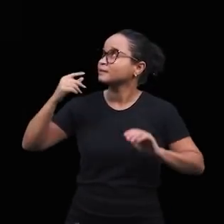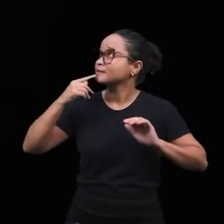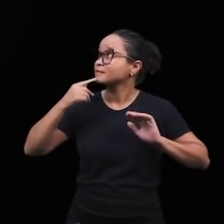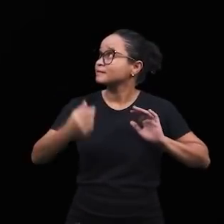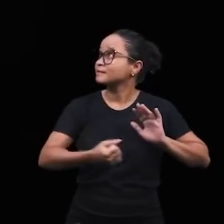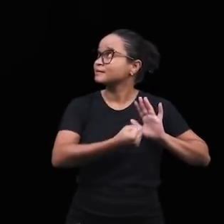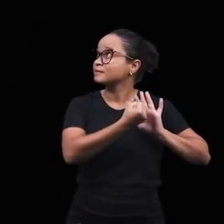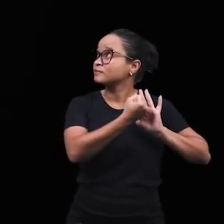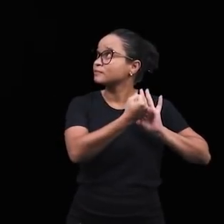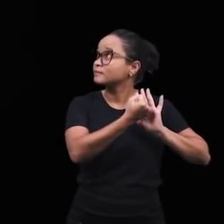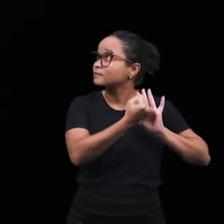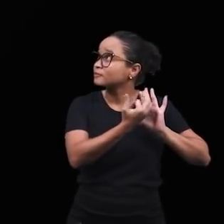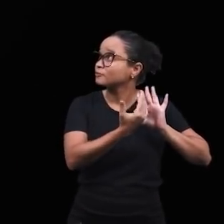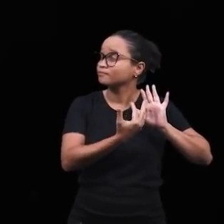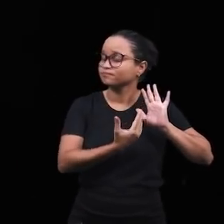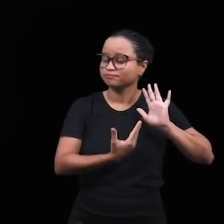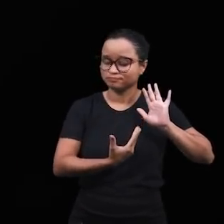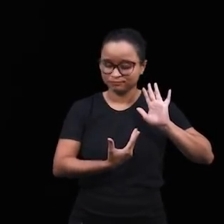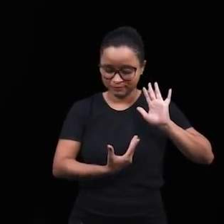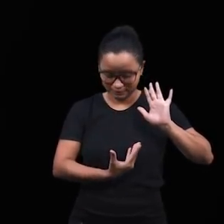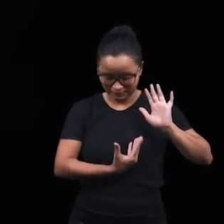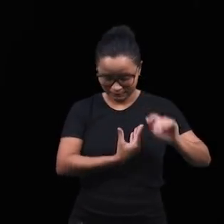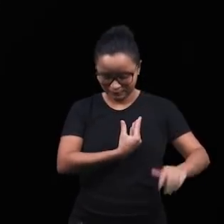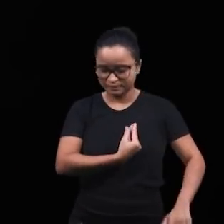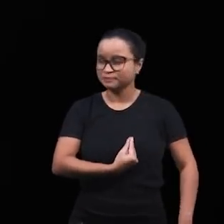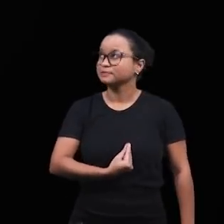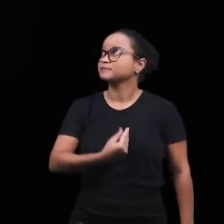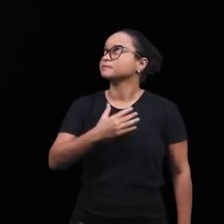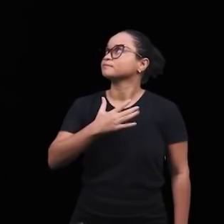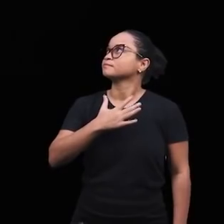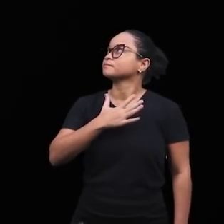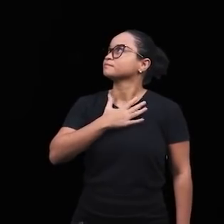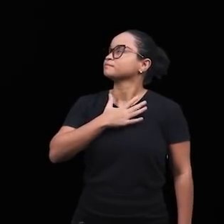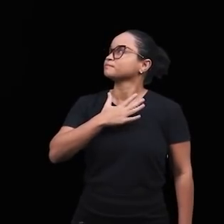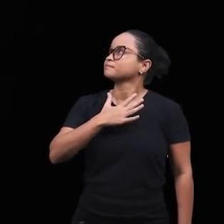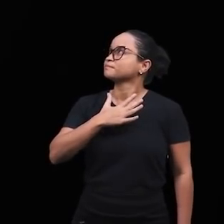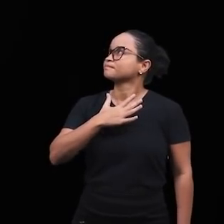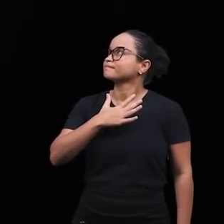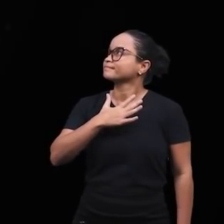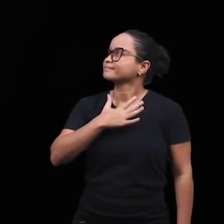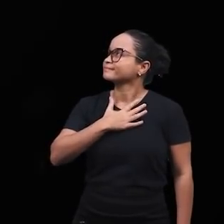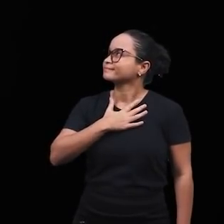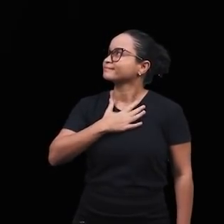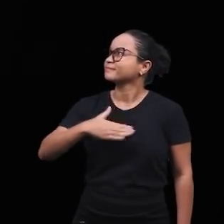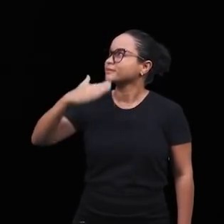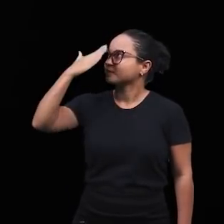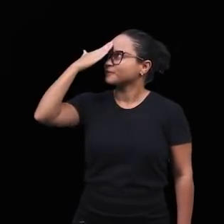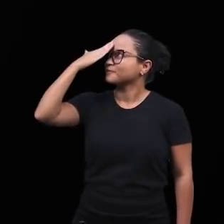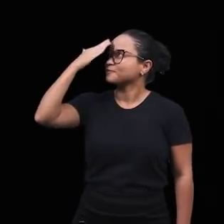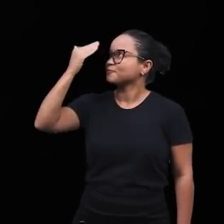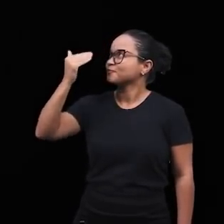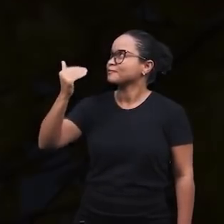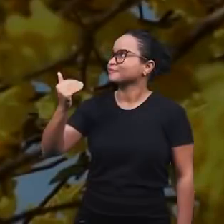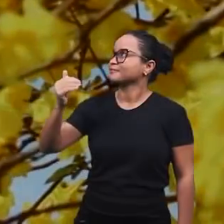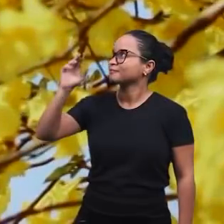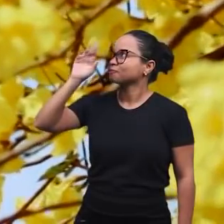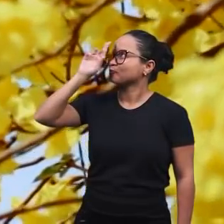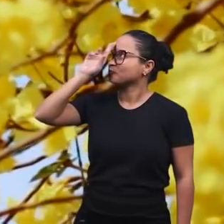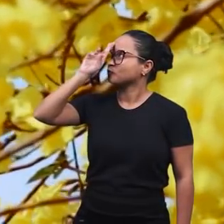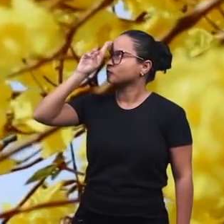Derrama do teu sangue sobre mim, ó Senhor.